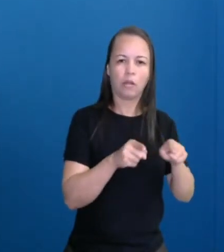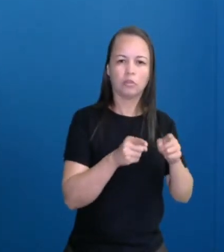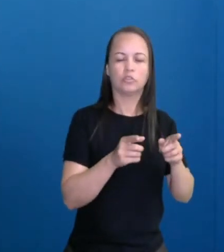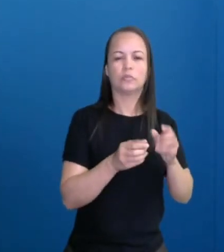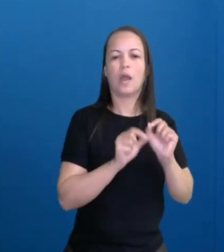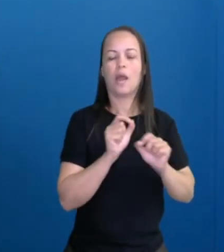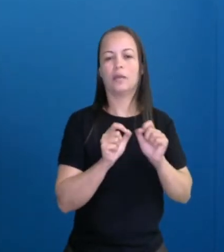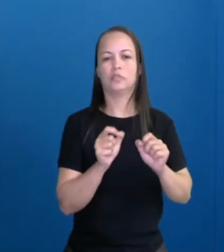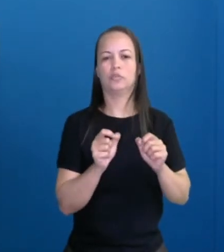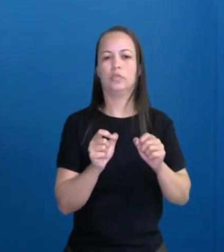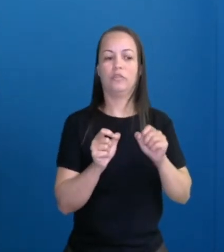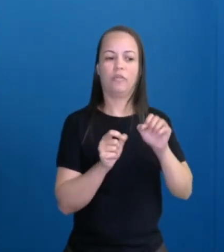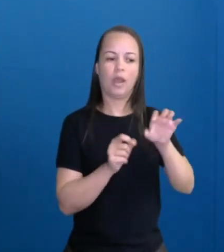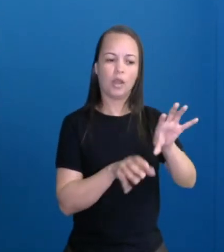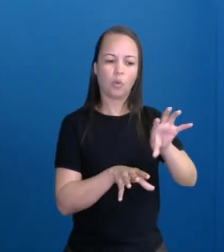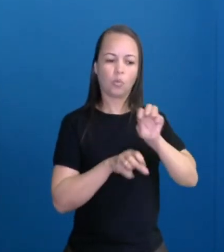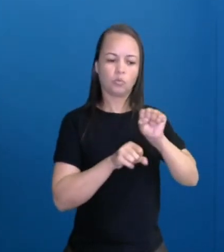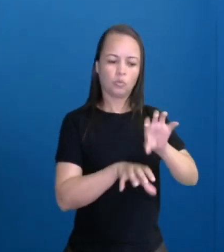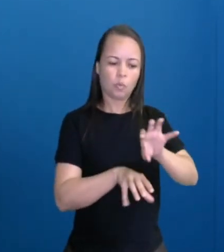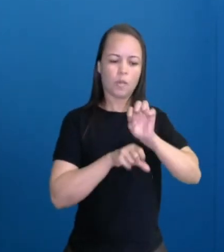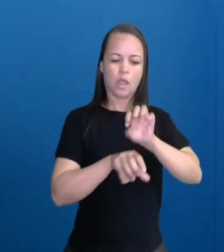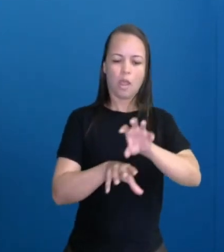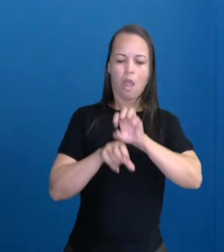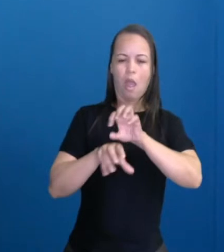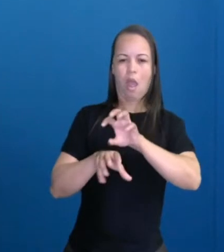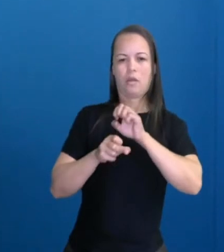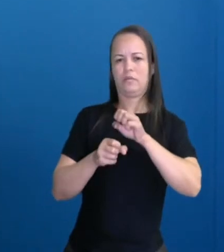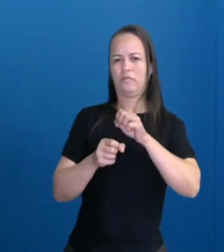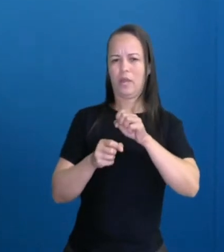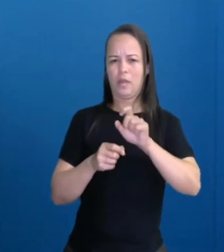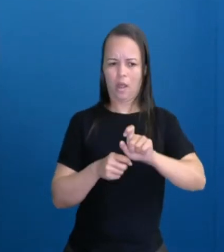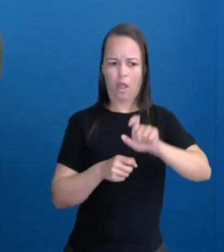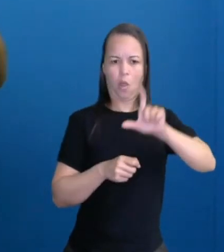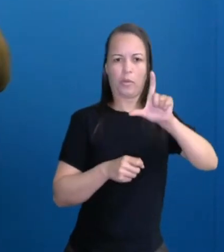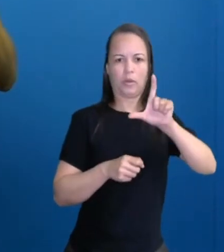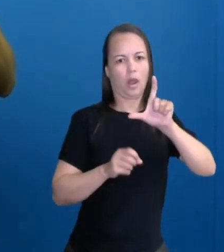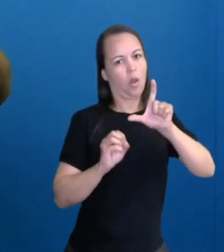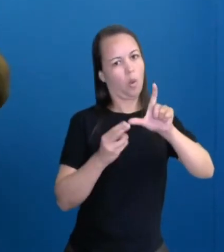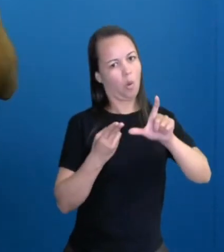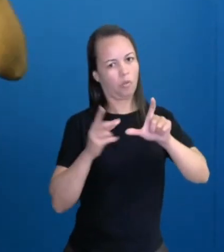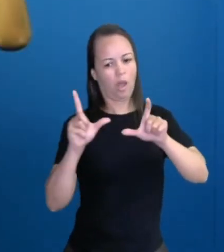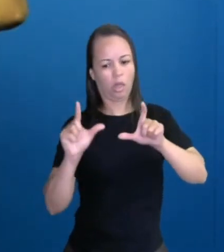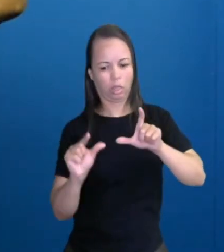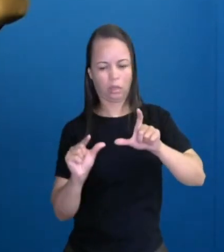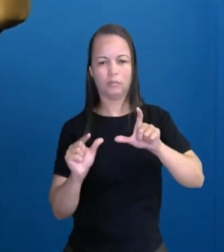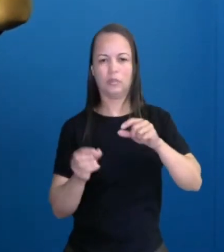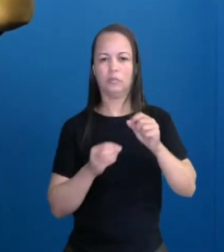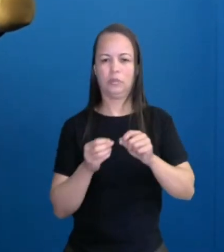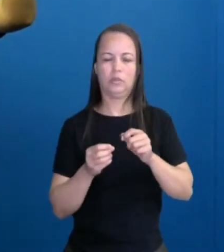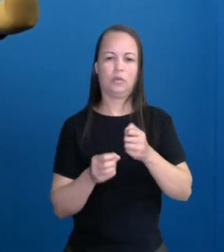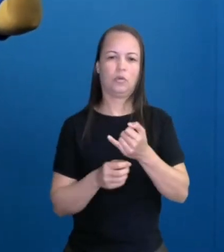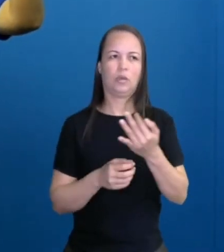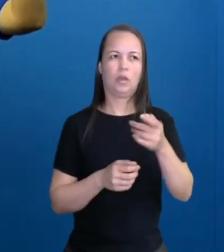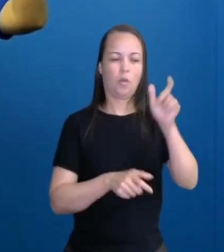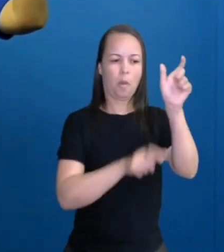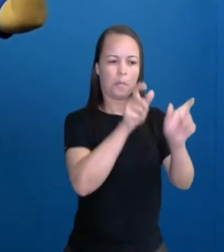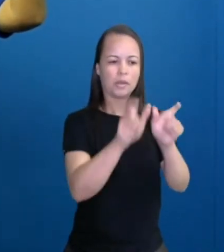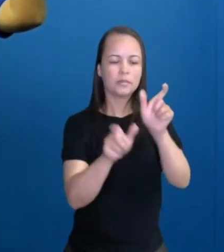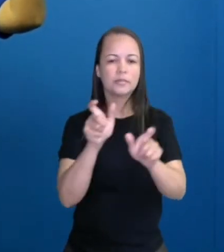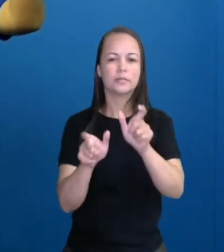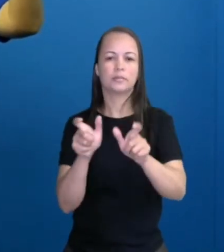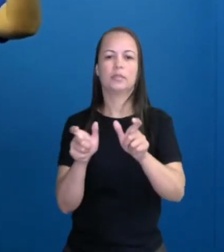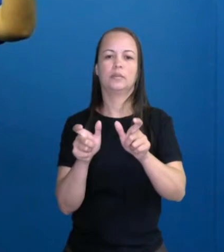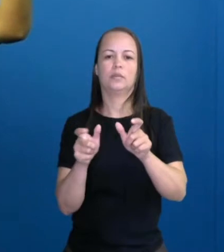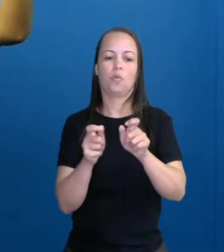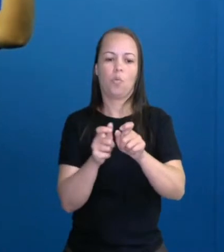vai consumir vai aumentar também ou vai diminuir? Então, percebem que aumentando a quantidade de pessoas, a